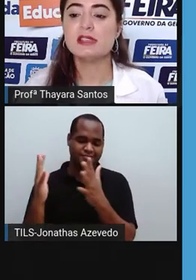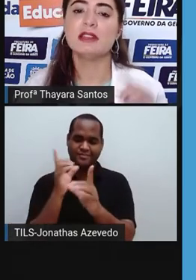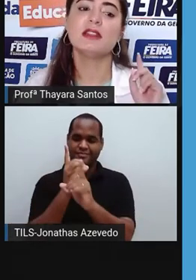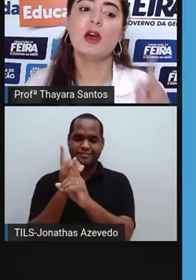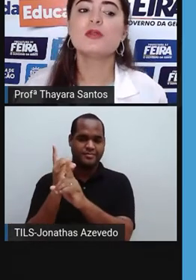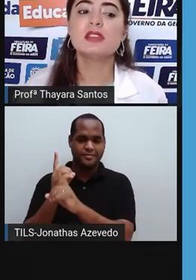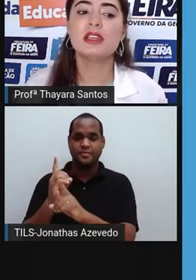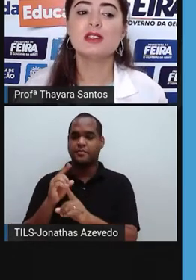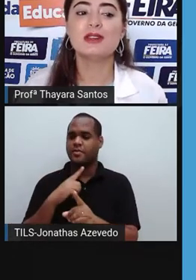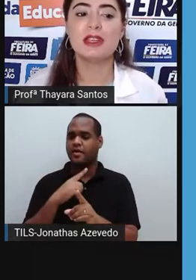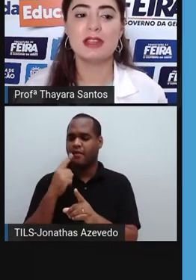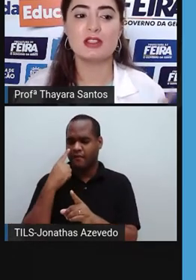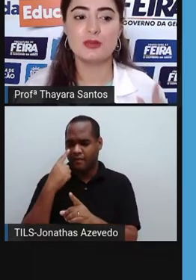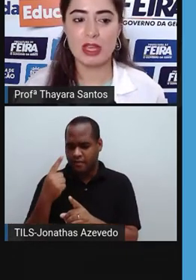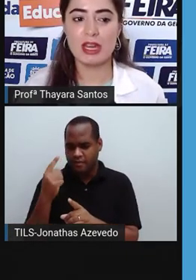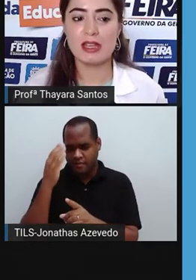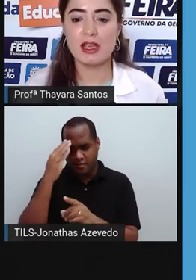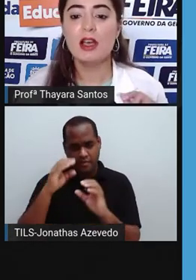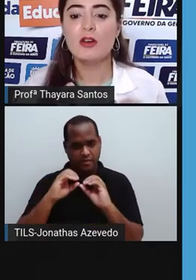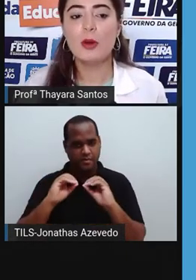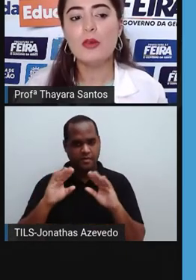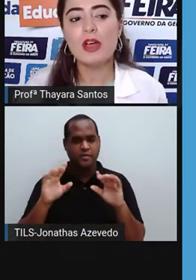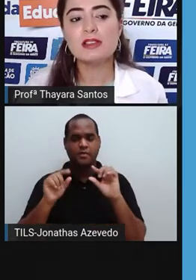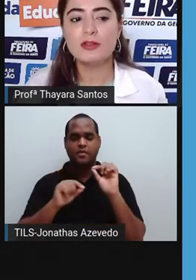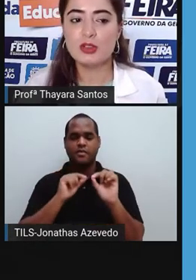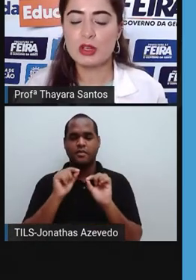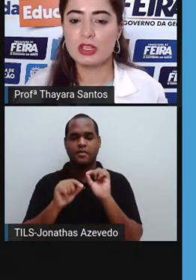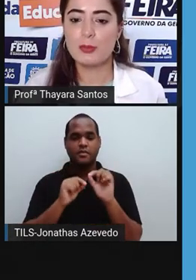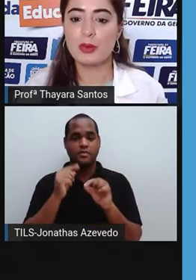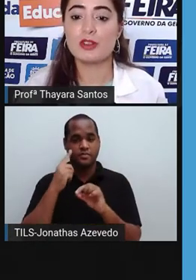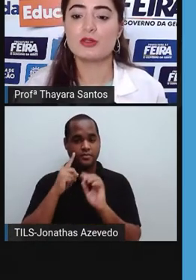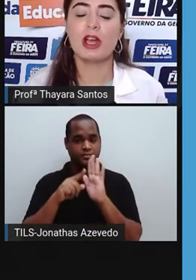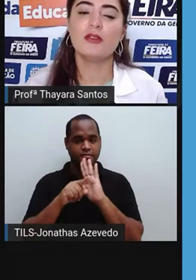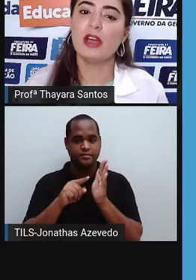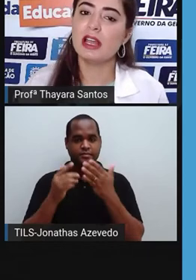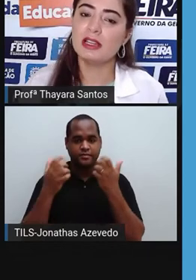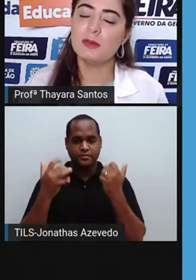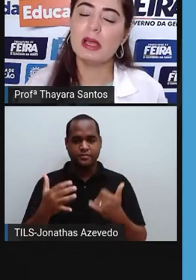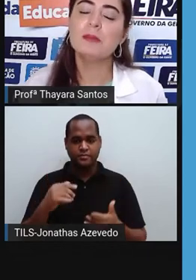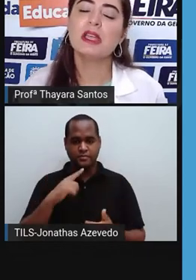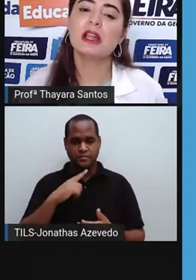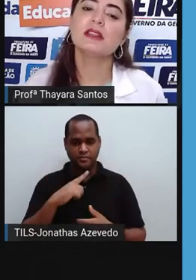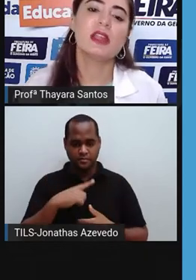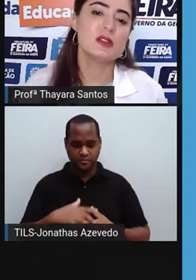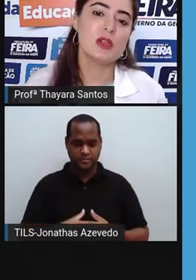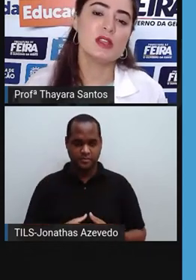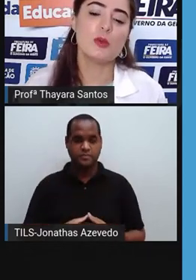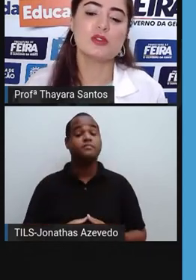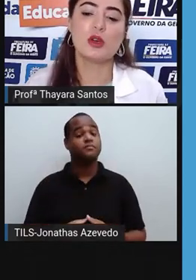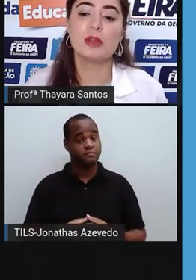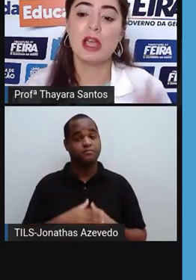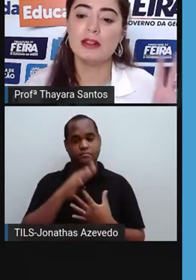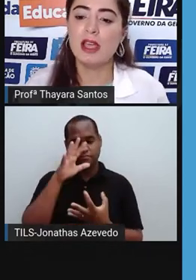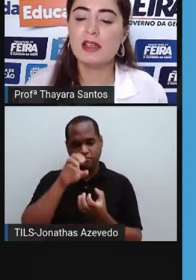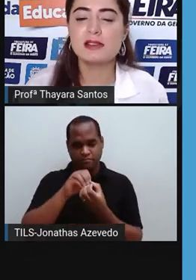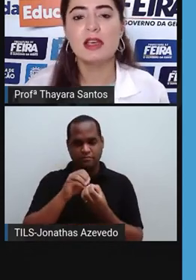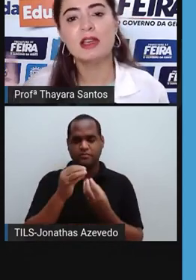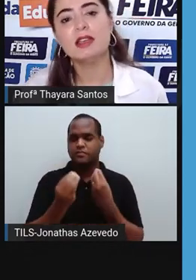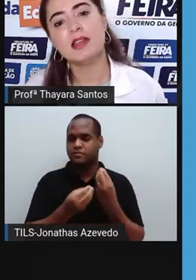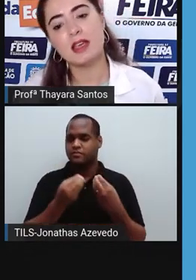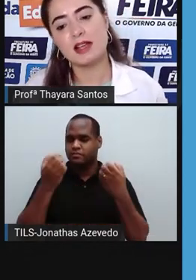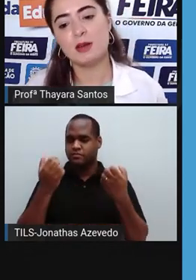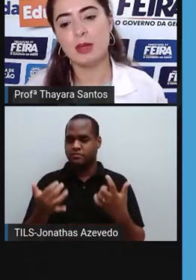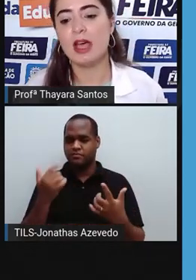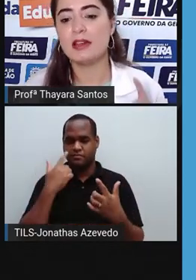vocês ainda não conseguiram entender a diferença, vamos ver esse vídeo aqui da professora Rafaela Lima, que ela traz um resumo sobre cadeias